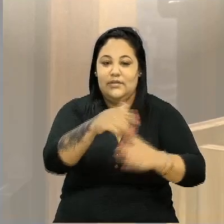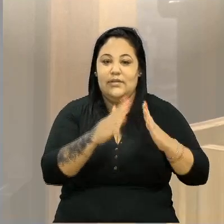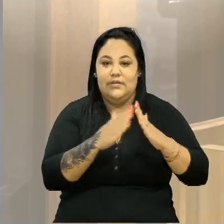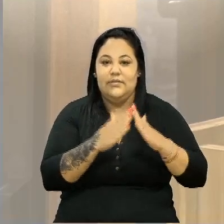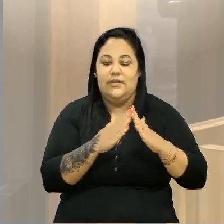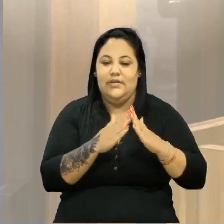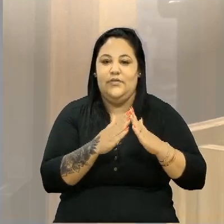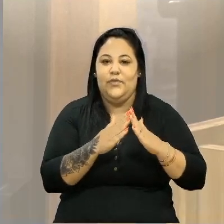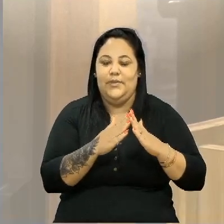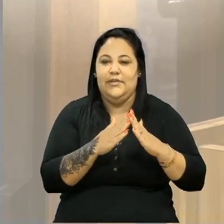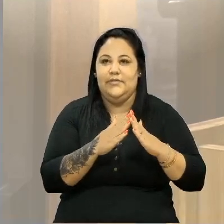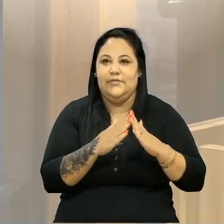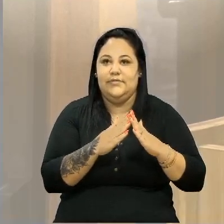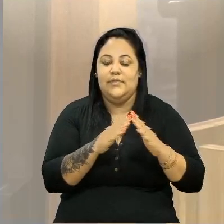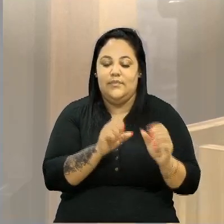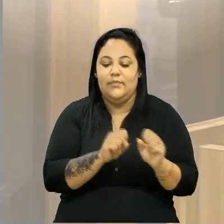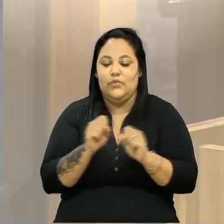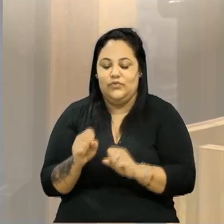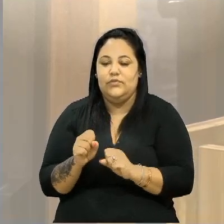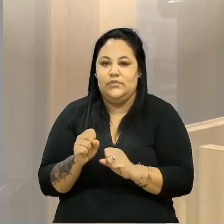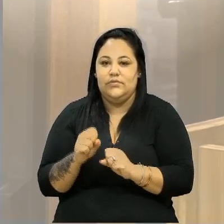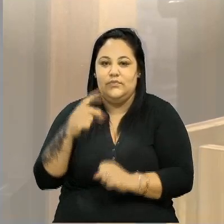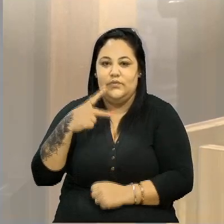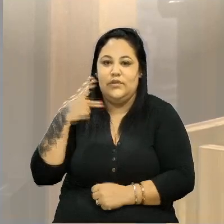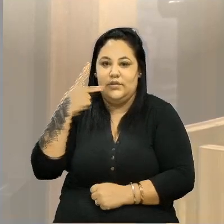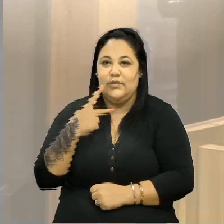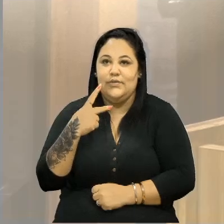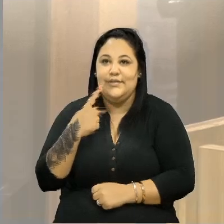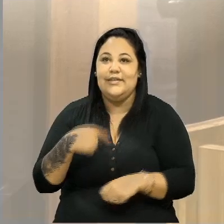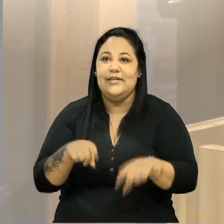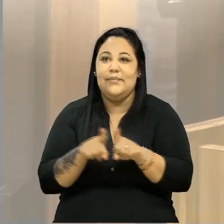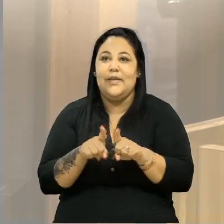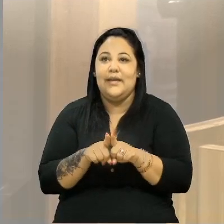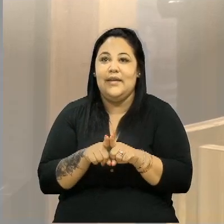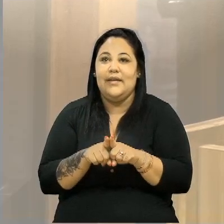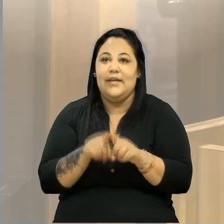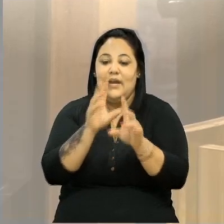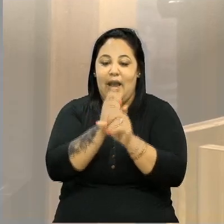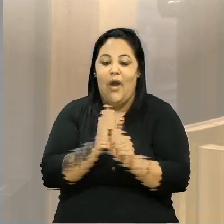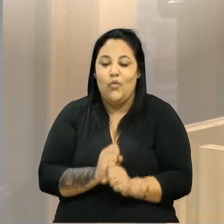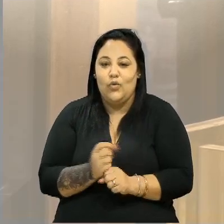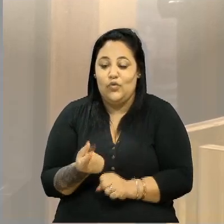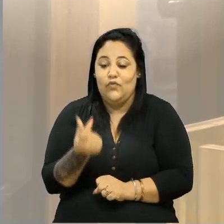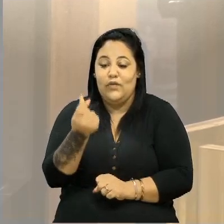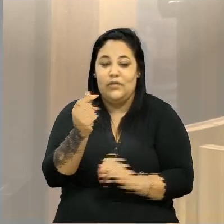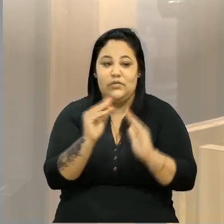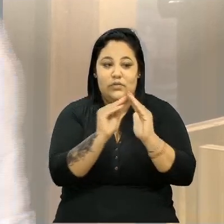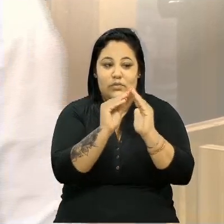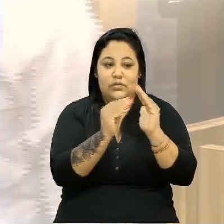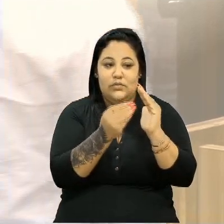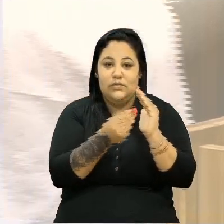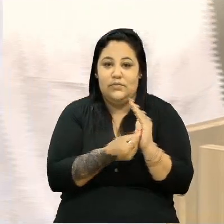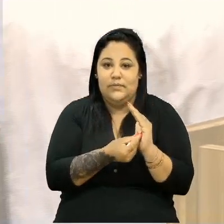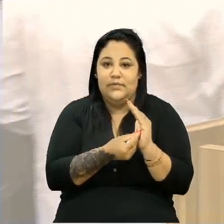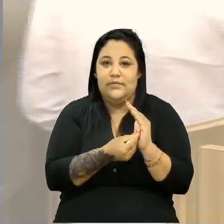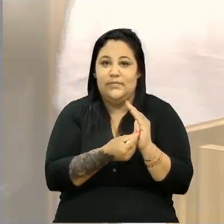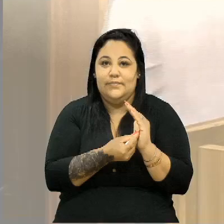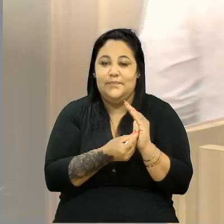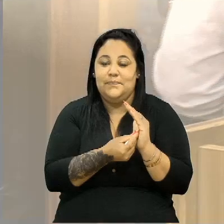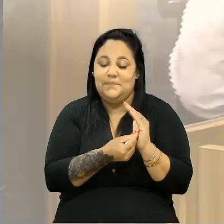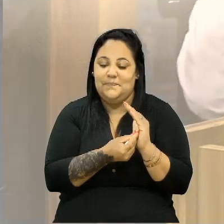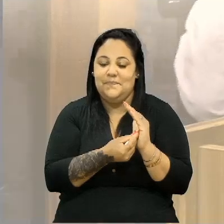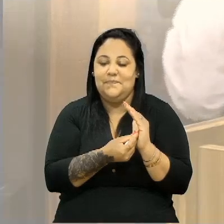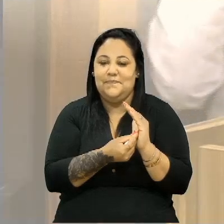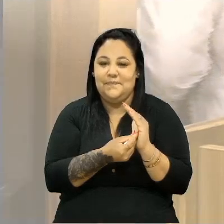mas podem ser resgatados para os próximos vereadores, que altera o cálculo do valor do SAMAI que tem que repassar